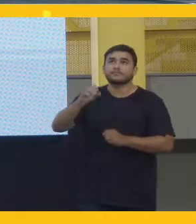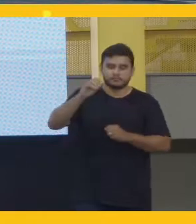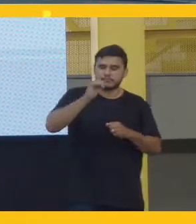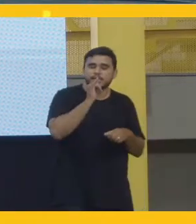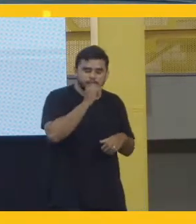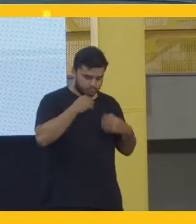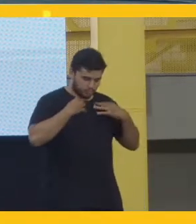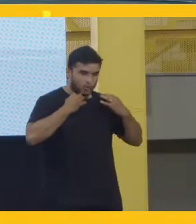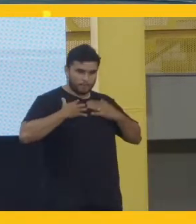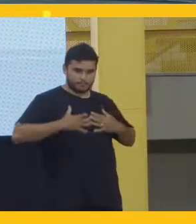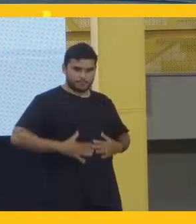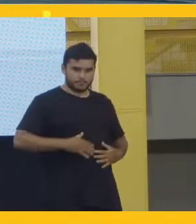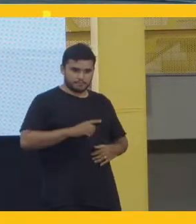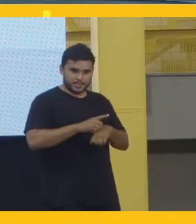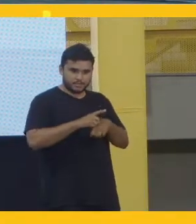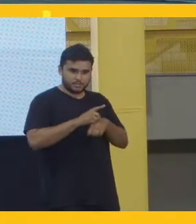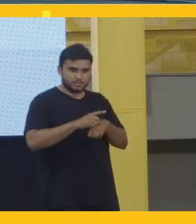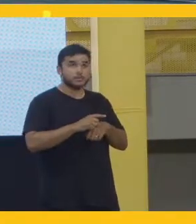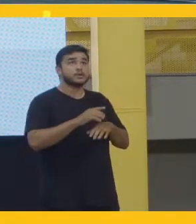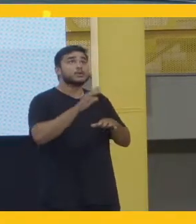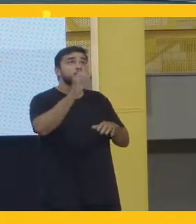Vermelho, red,